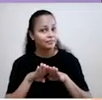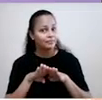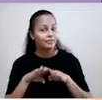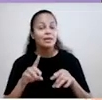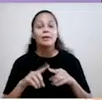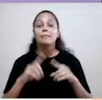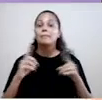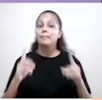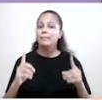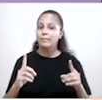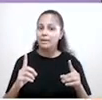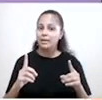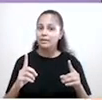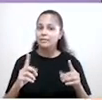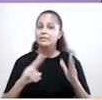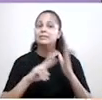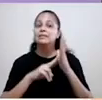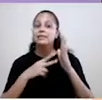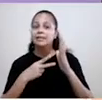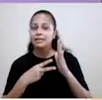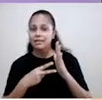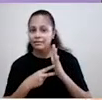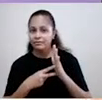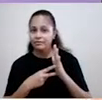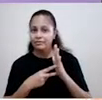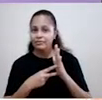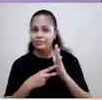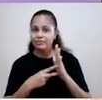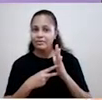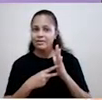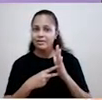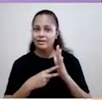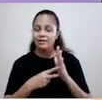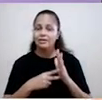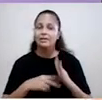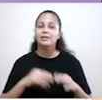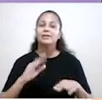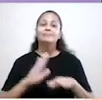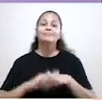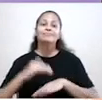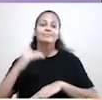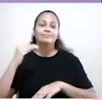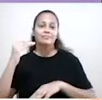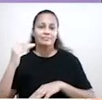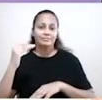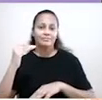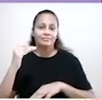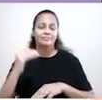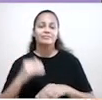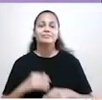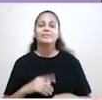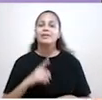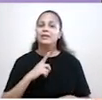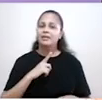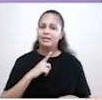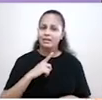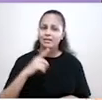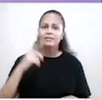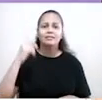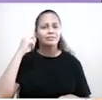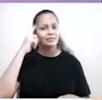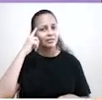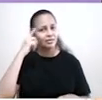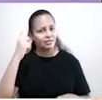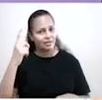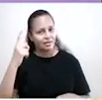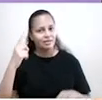também, mas significa além disso. Quando então usamos o also, queremos dar a